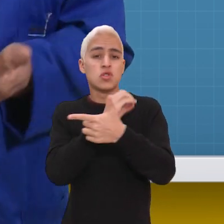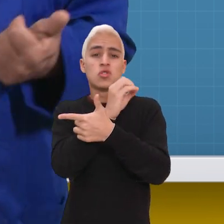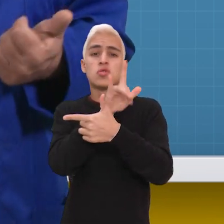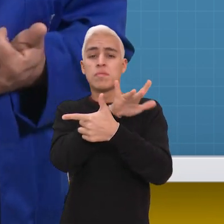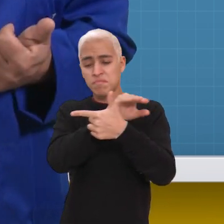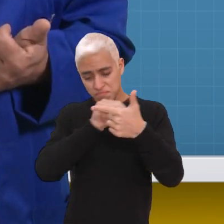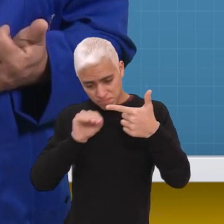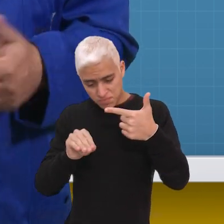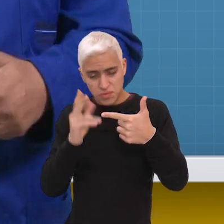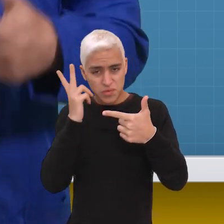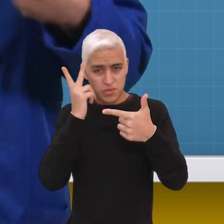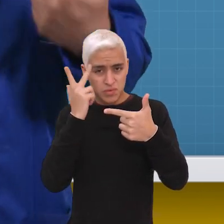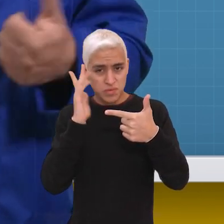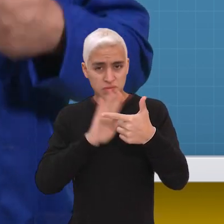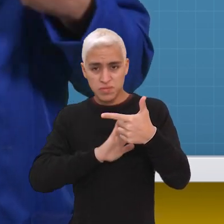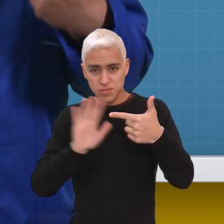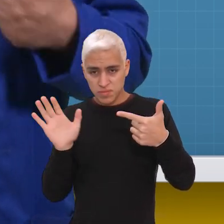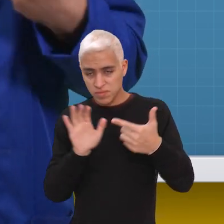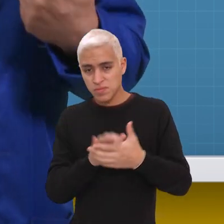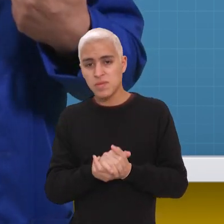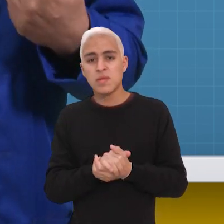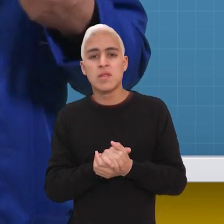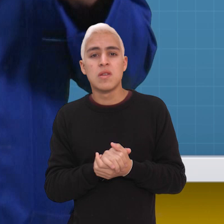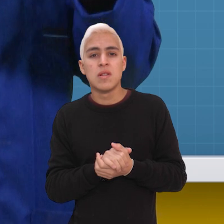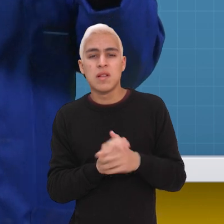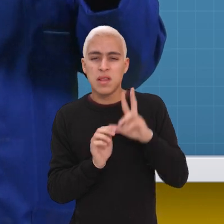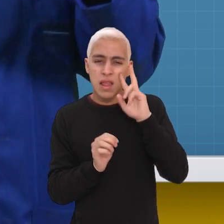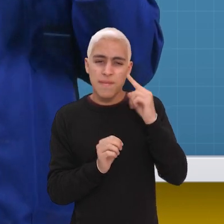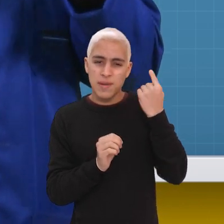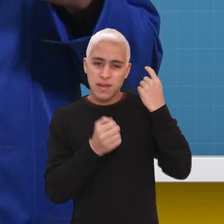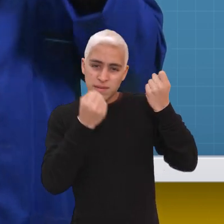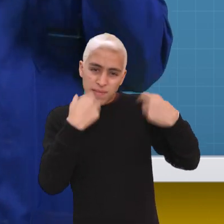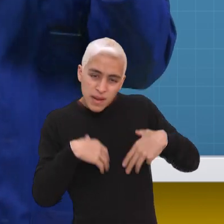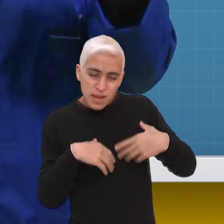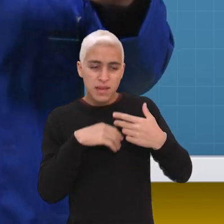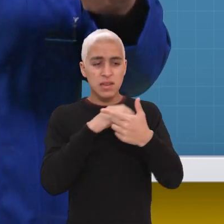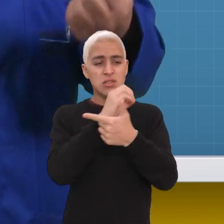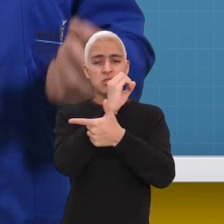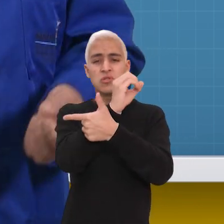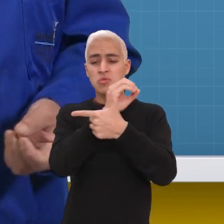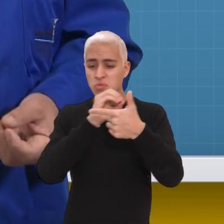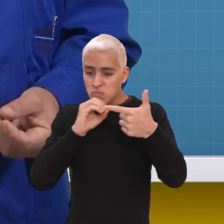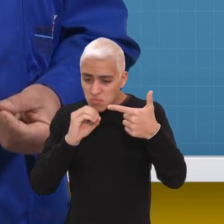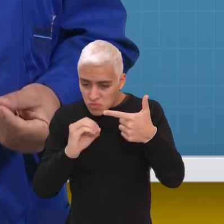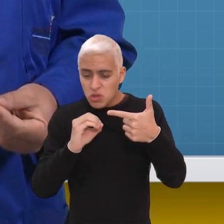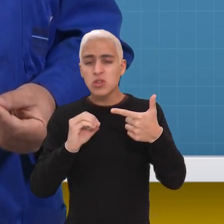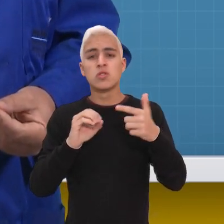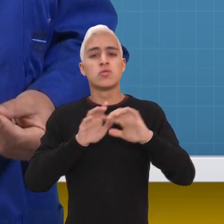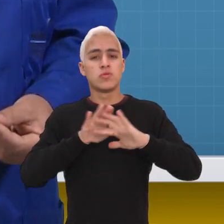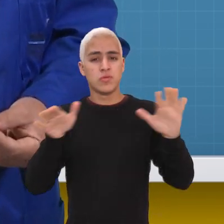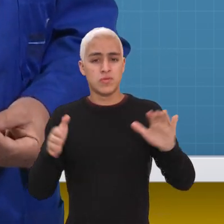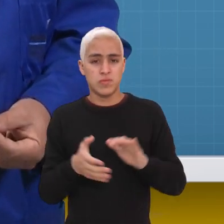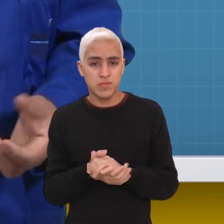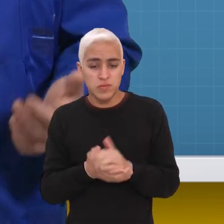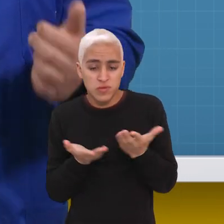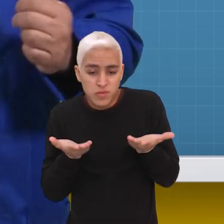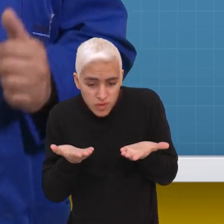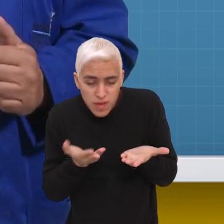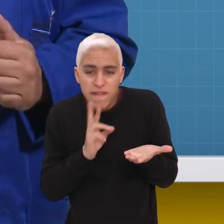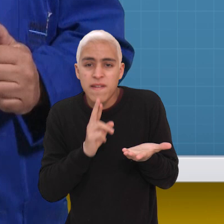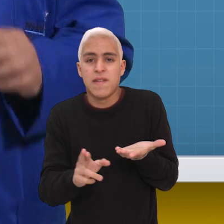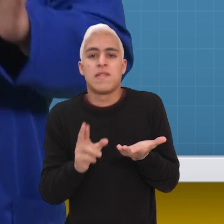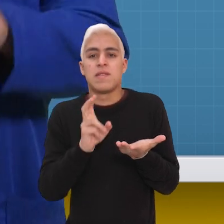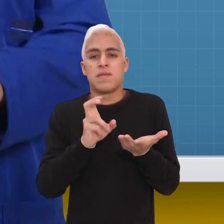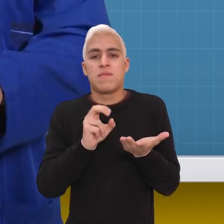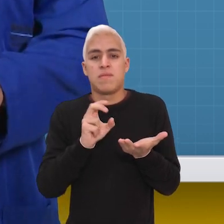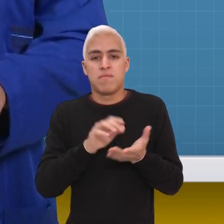o 0 que sobrou, professor? Lembra lá no outro problema? É só você pegar este 0 que sobrou e agregar o quociente. E aí você